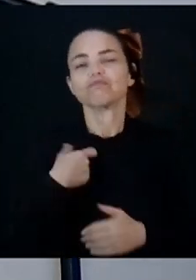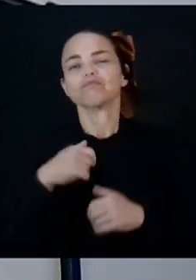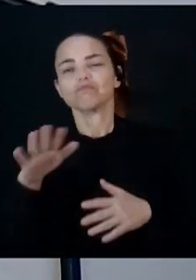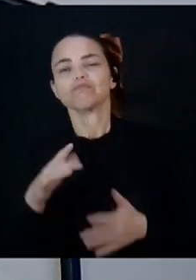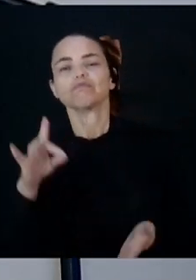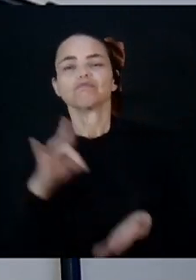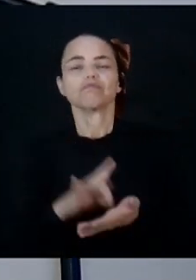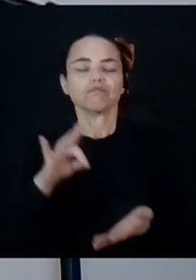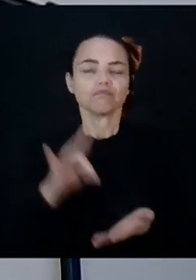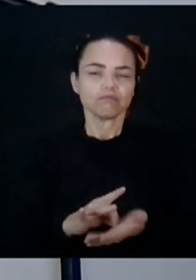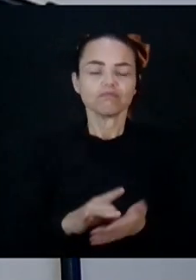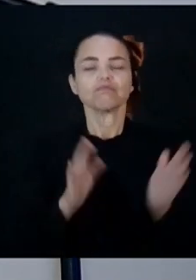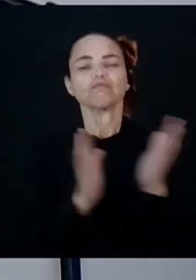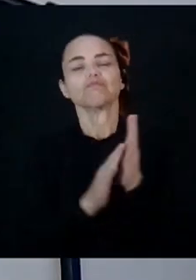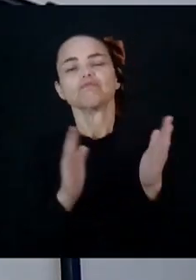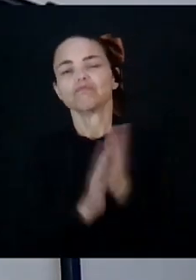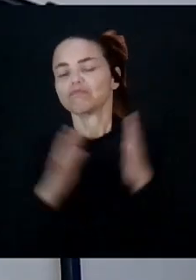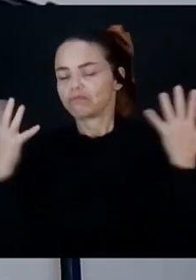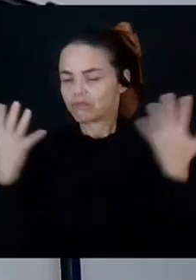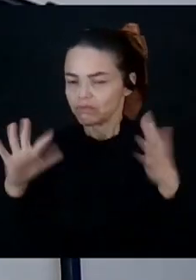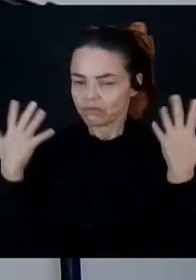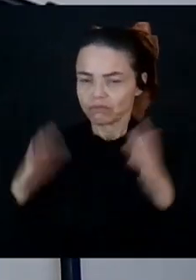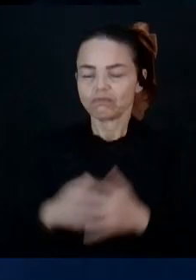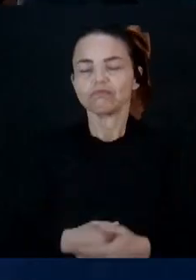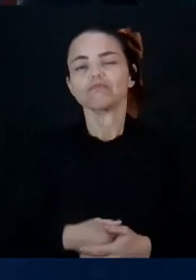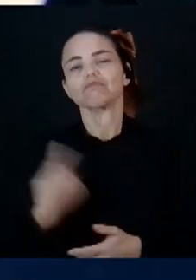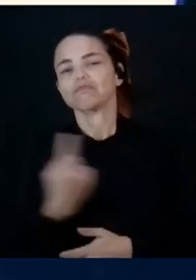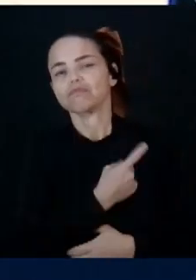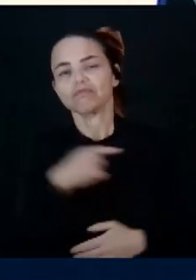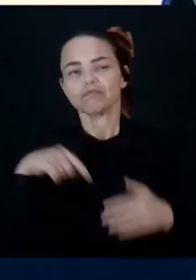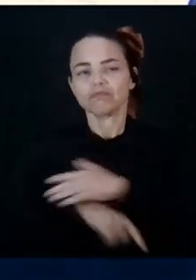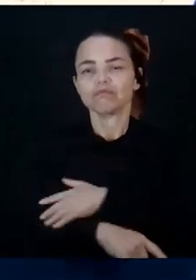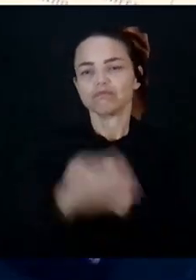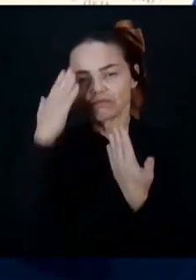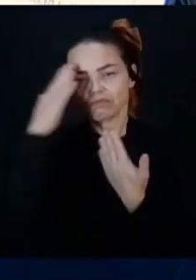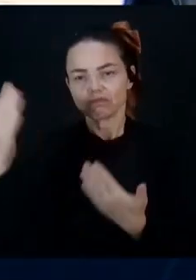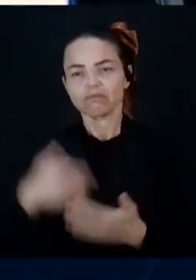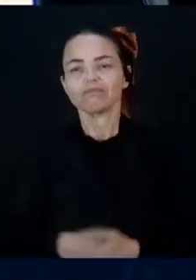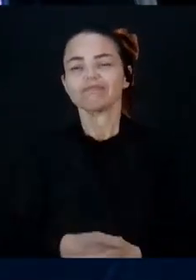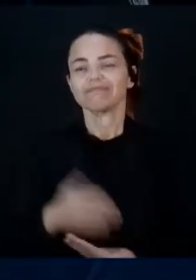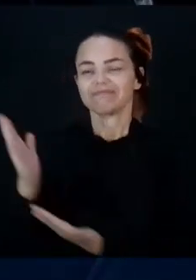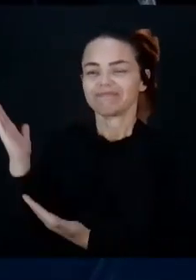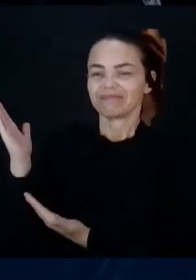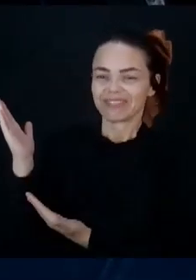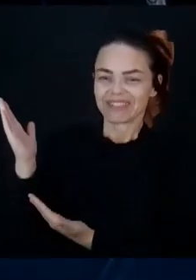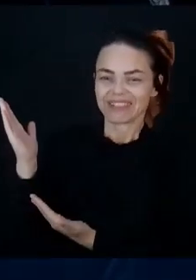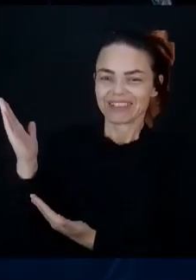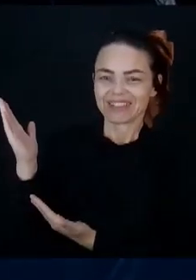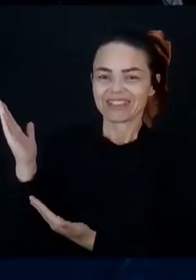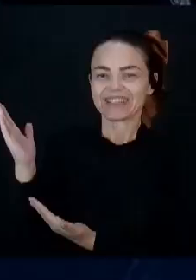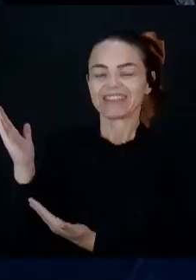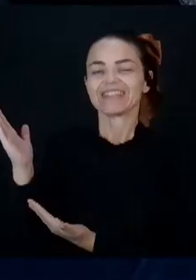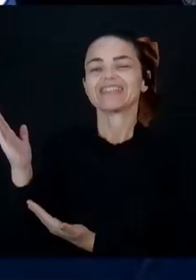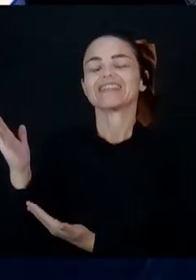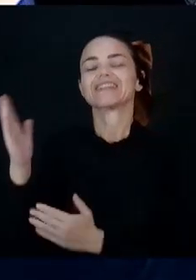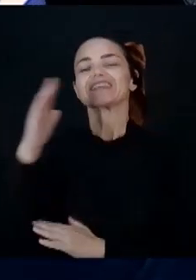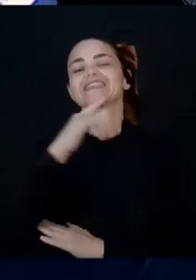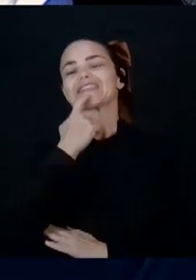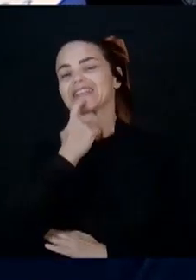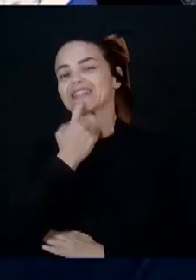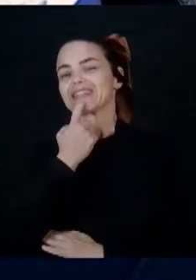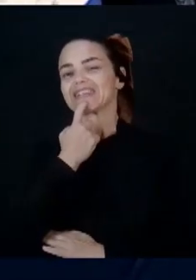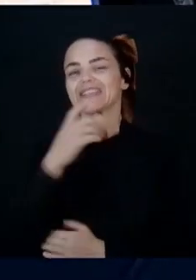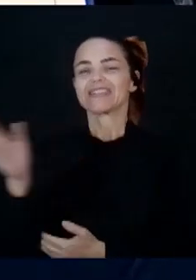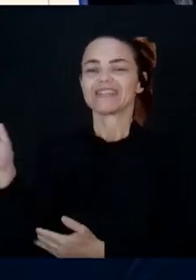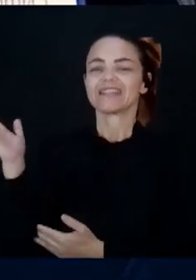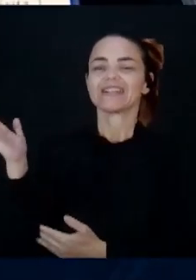sinceros parabéns a nossa profunda gratidão. O reconhecimento concedido pela Câmara de Campinas passa agora